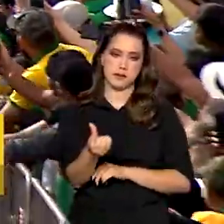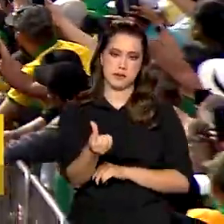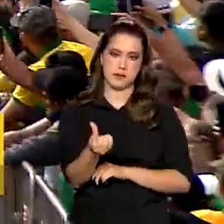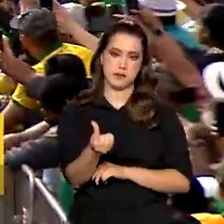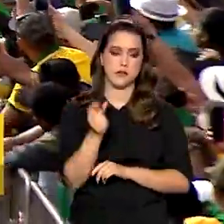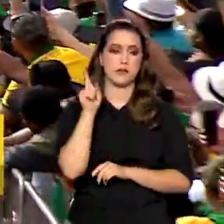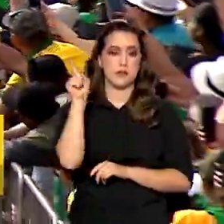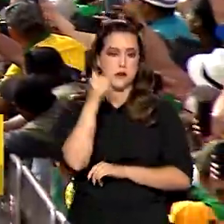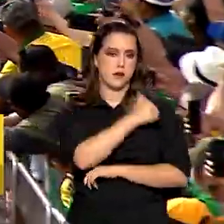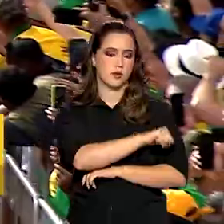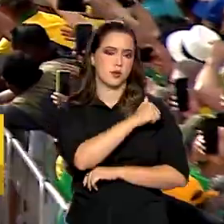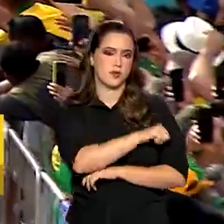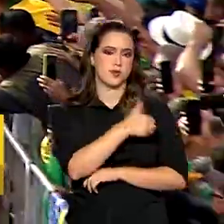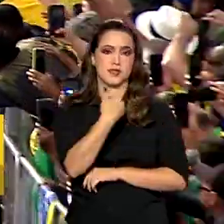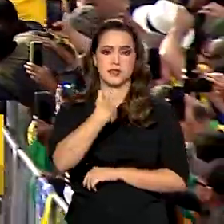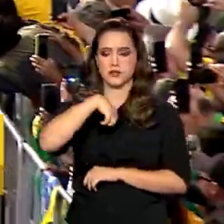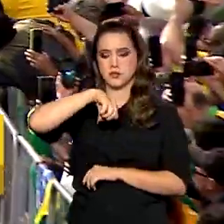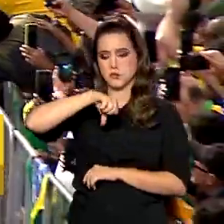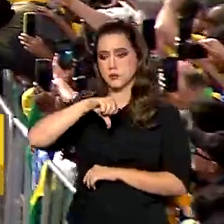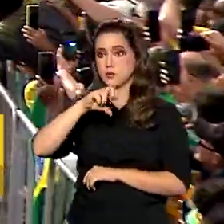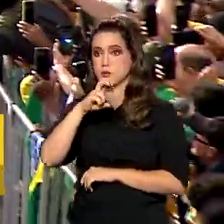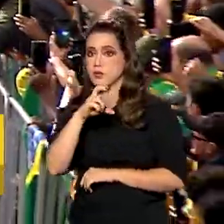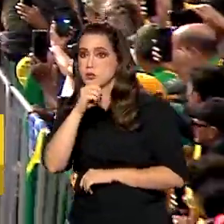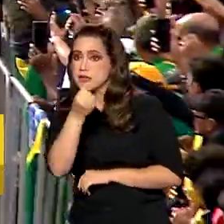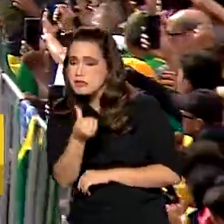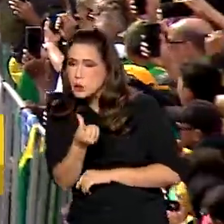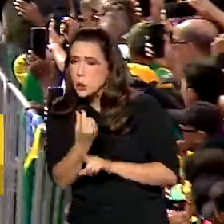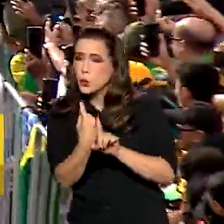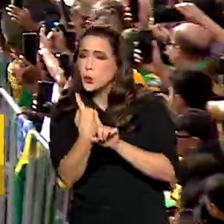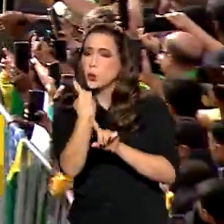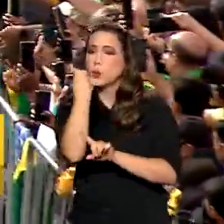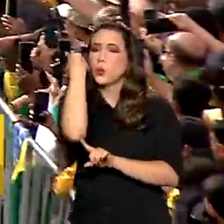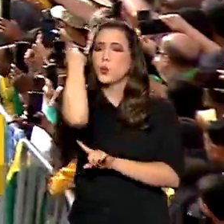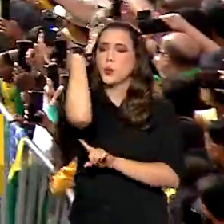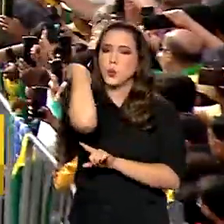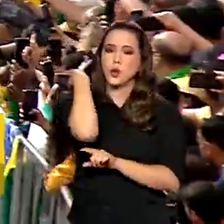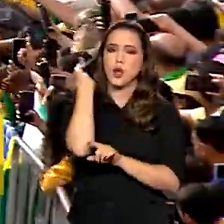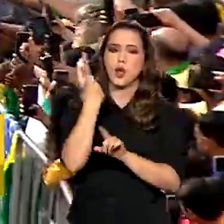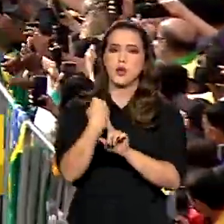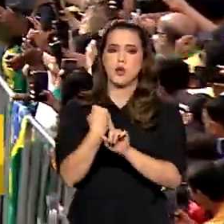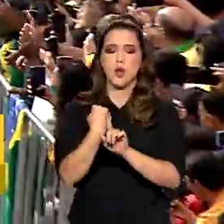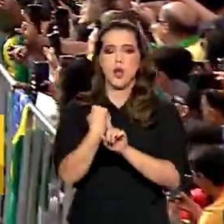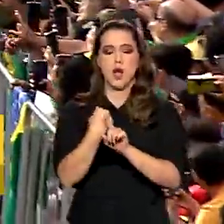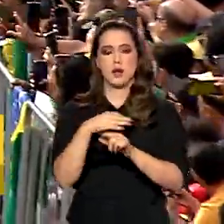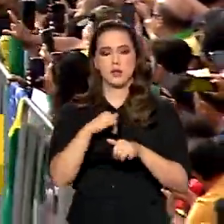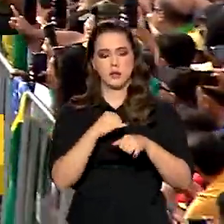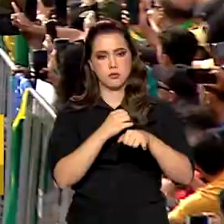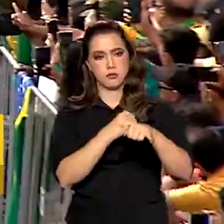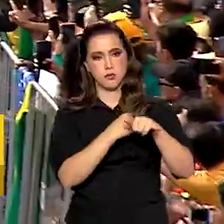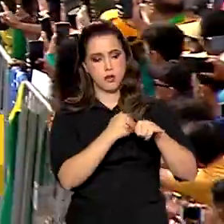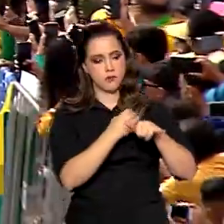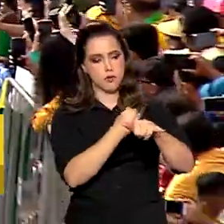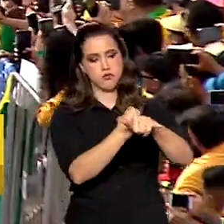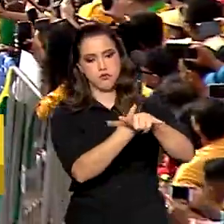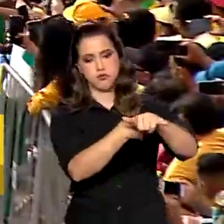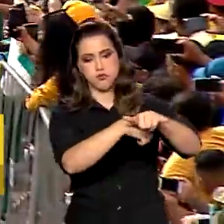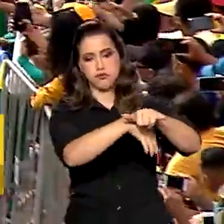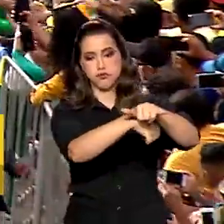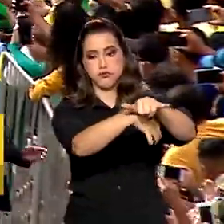em Copacabana, no ano de 1956. Então essa fumaça aí, ela é biodegradável, é um tipo de